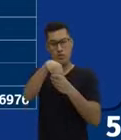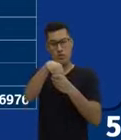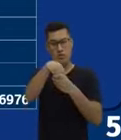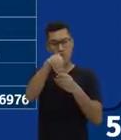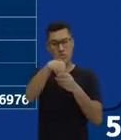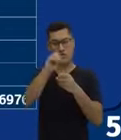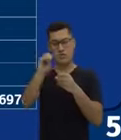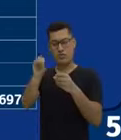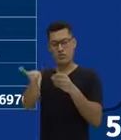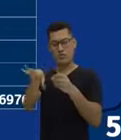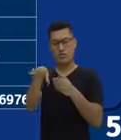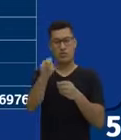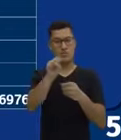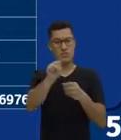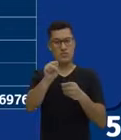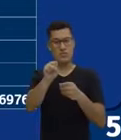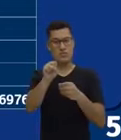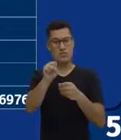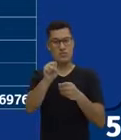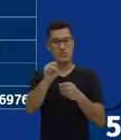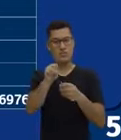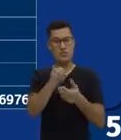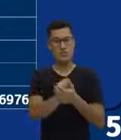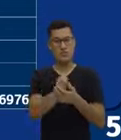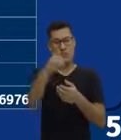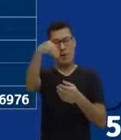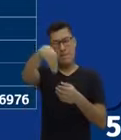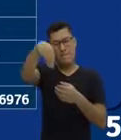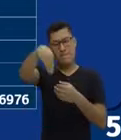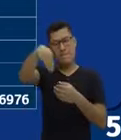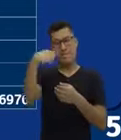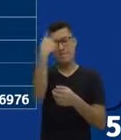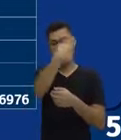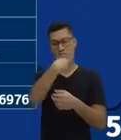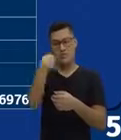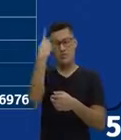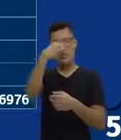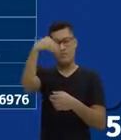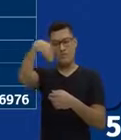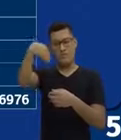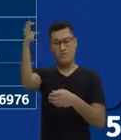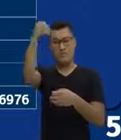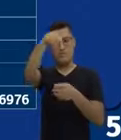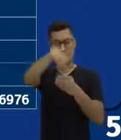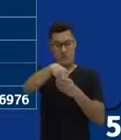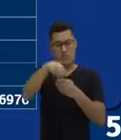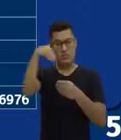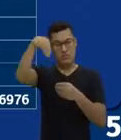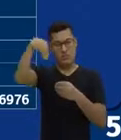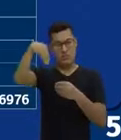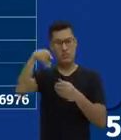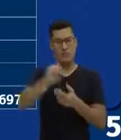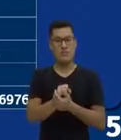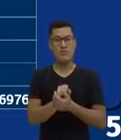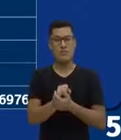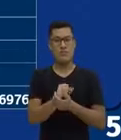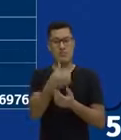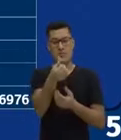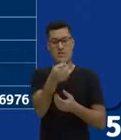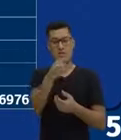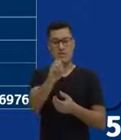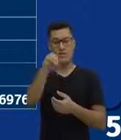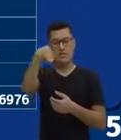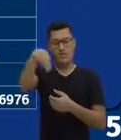daqui. Bora colocar cada minuto. Minuto. Não é isso? Bora colocar cada minuto. Então quer dizer que em 60 minutos,